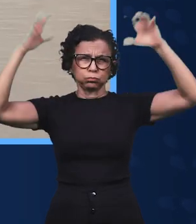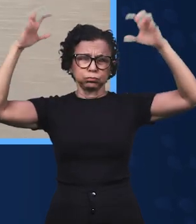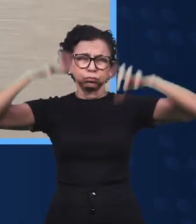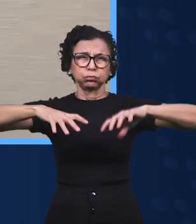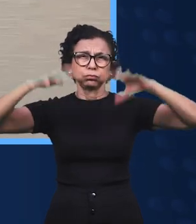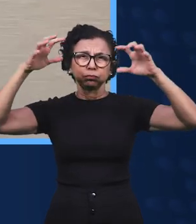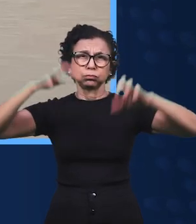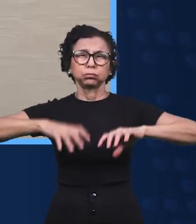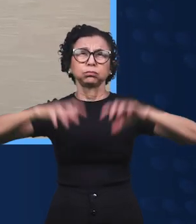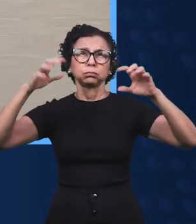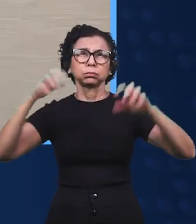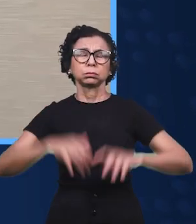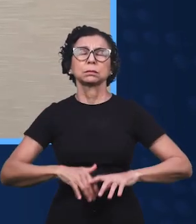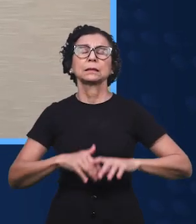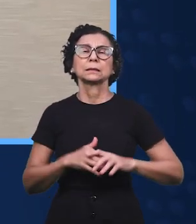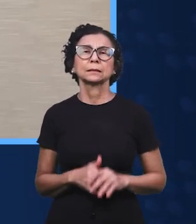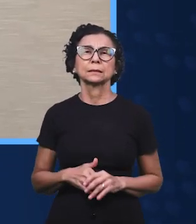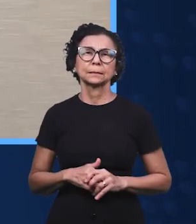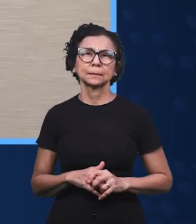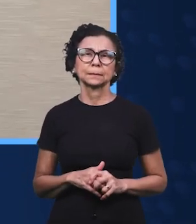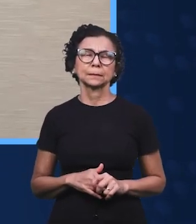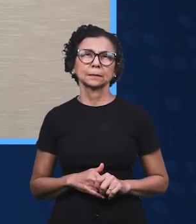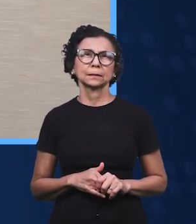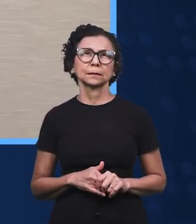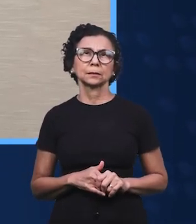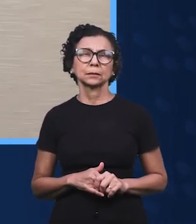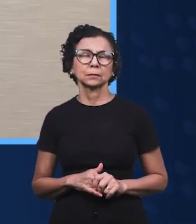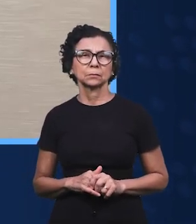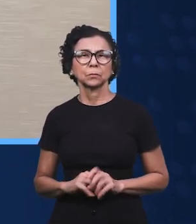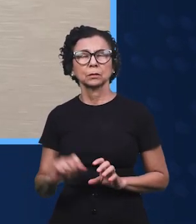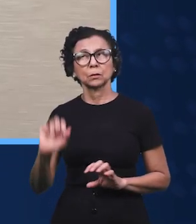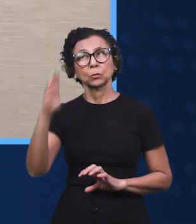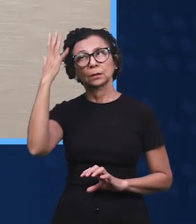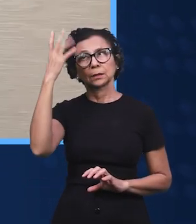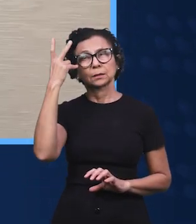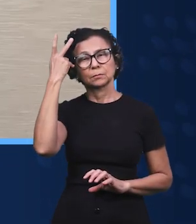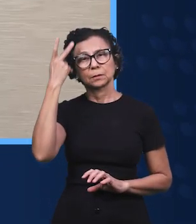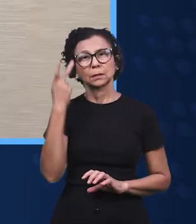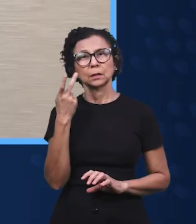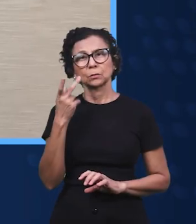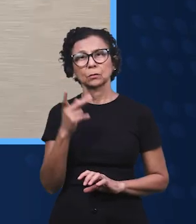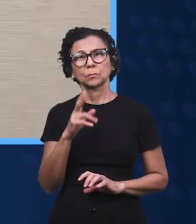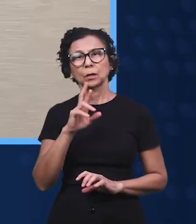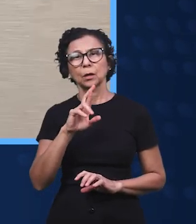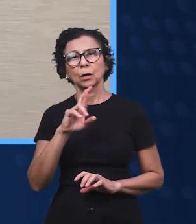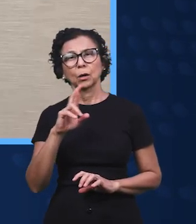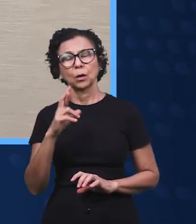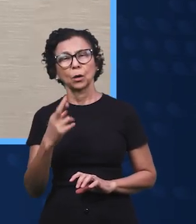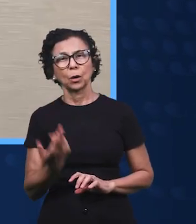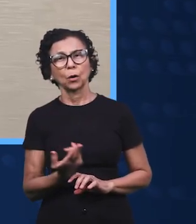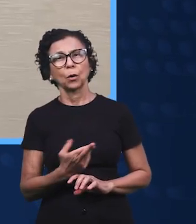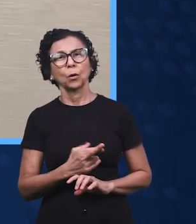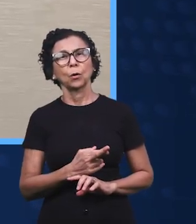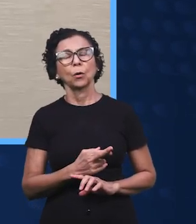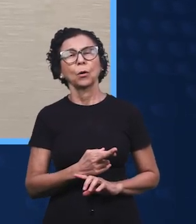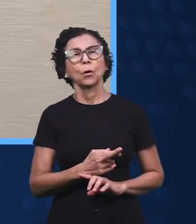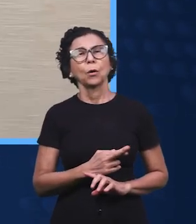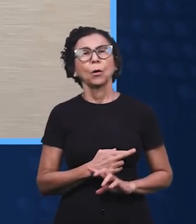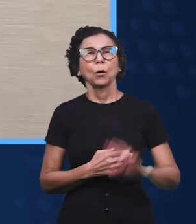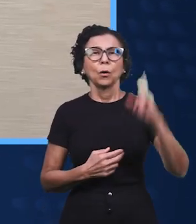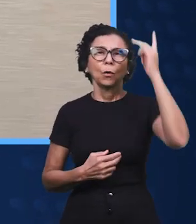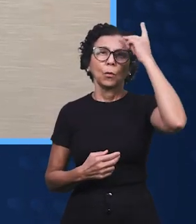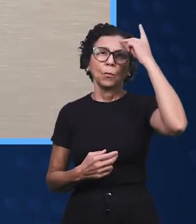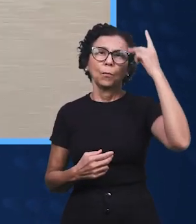elas podem ser, né, causar fenômenos naturais ou até antrópicos. E